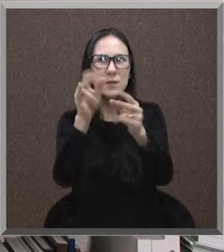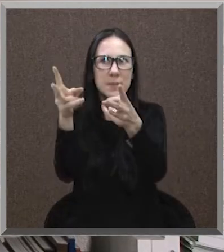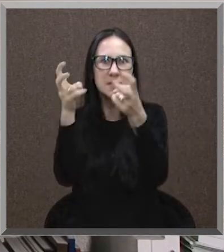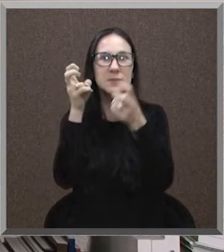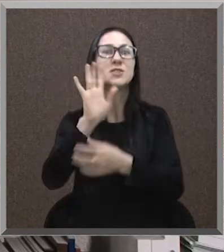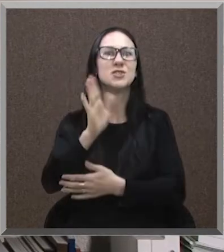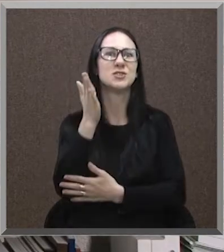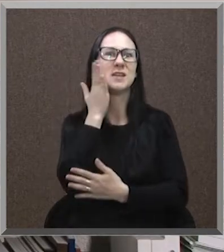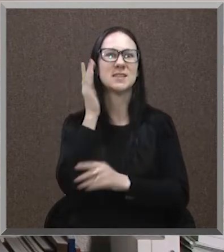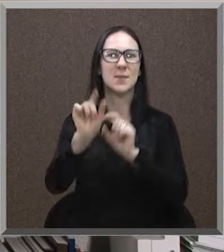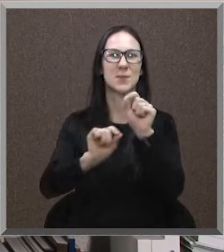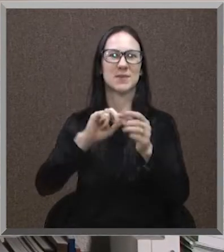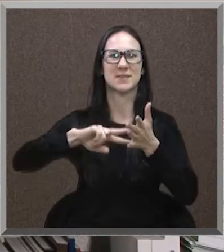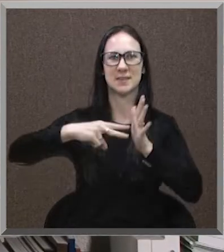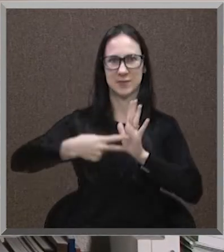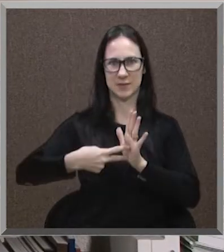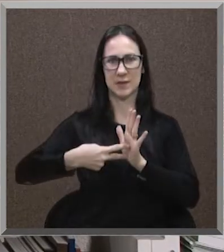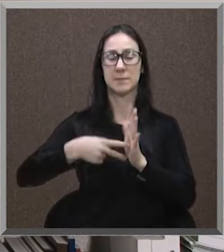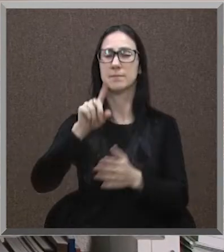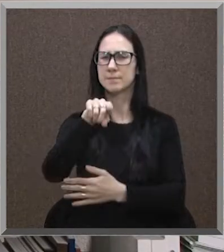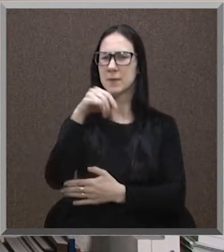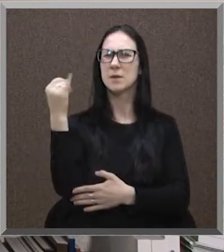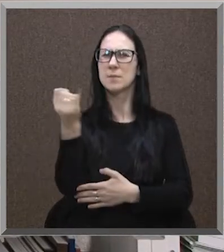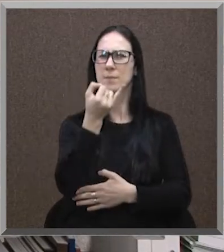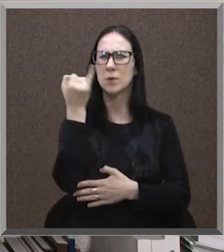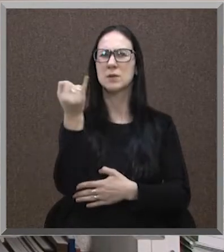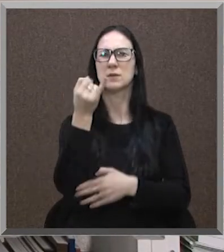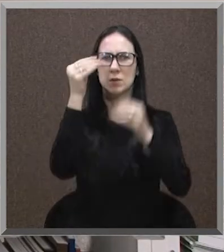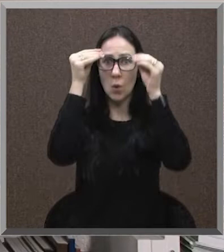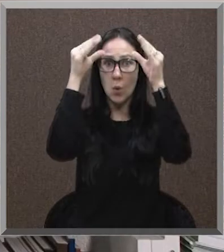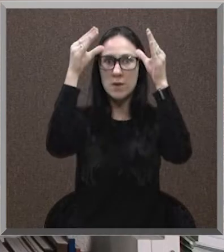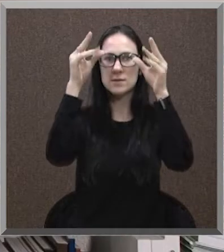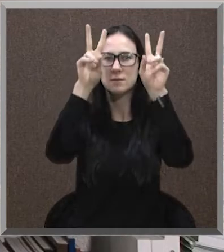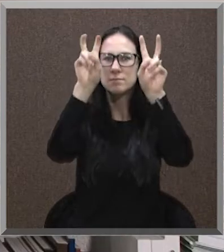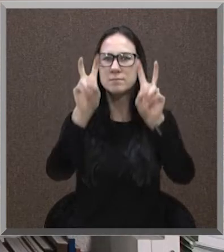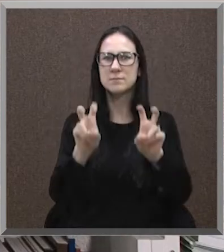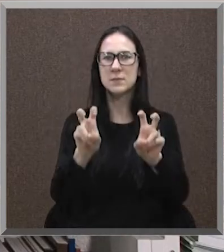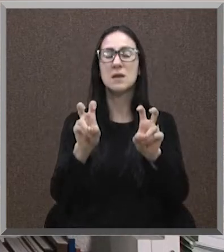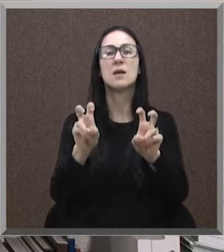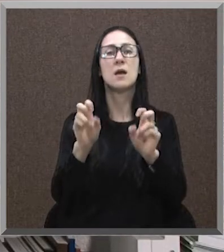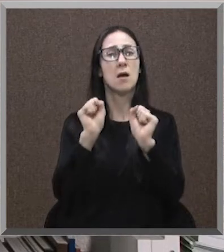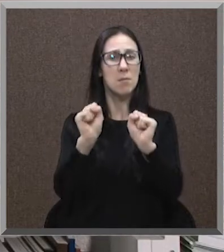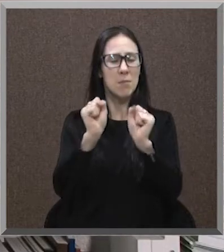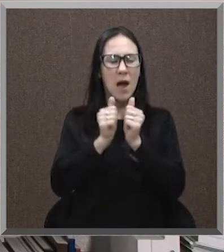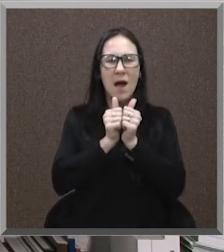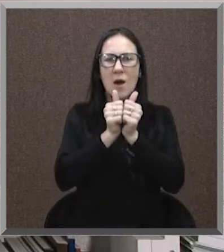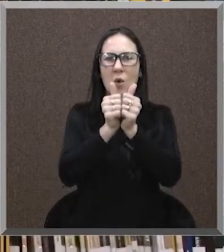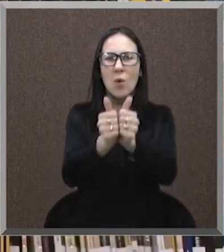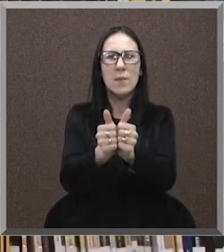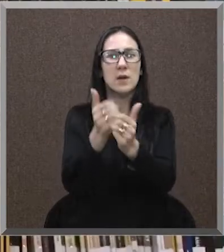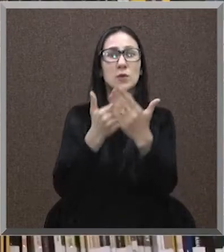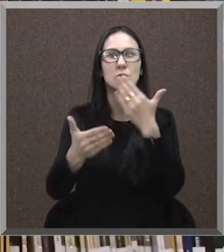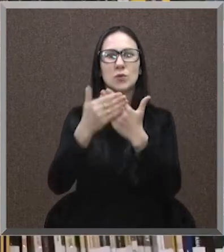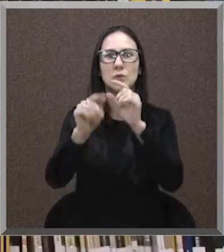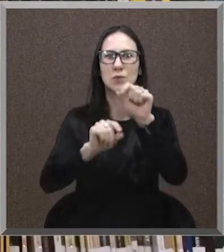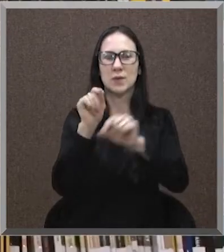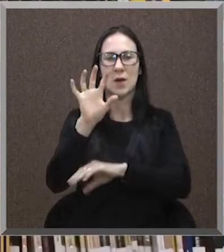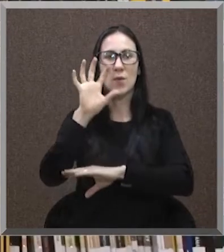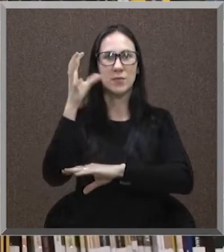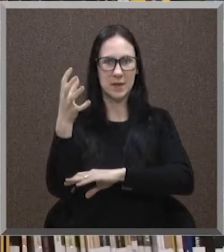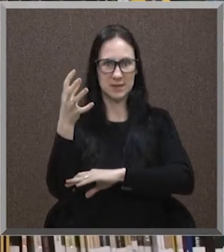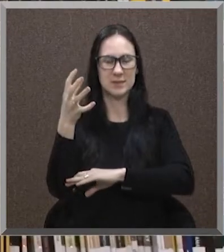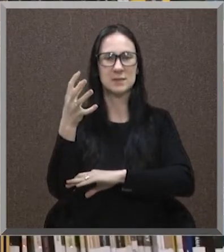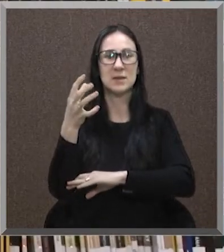do que se trata. É muito importante a gente saber sobre esses temas para acompanhar tudo o que acontece no poder público. Eu adoro fazer